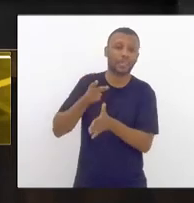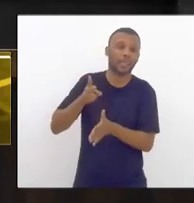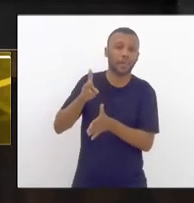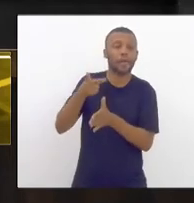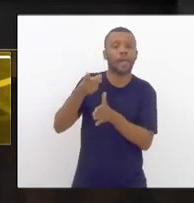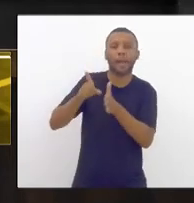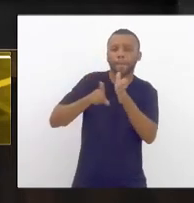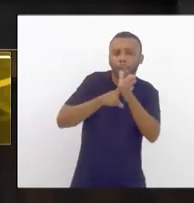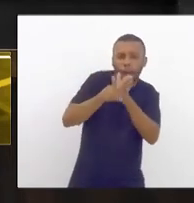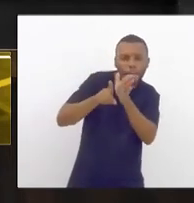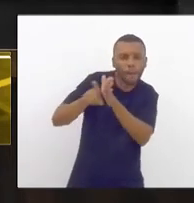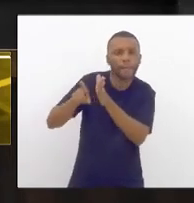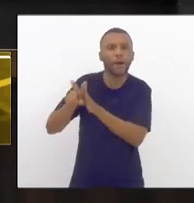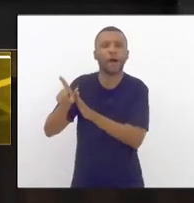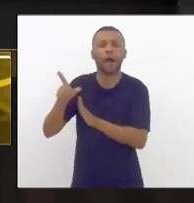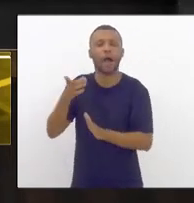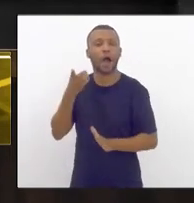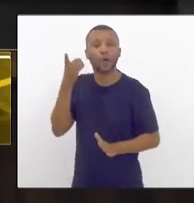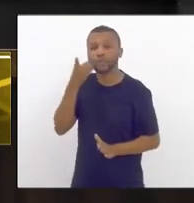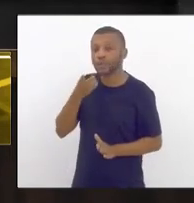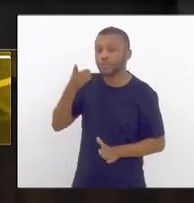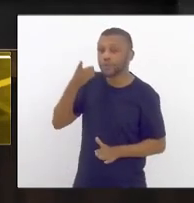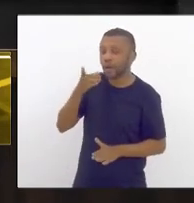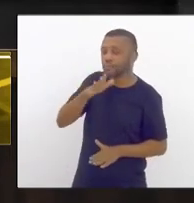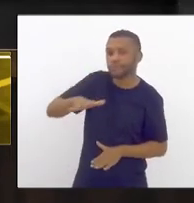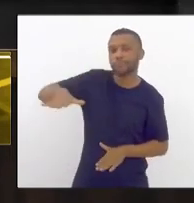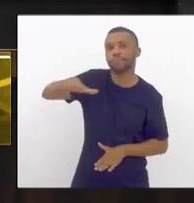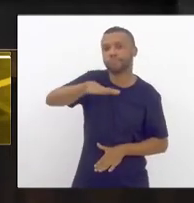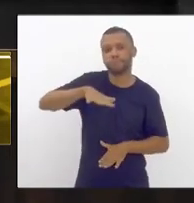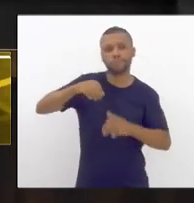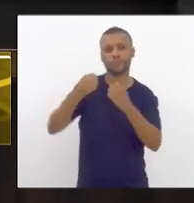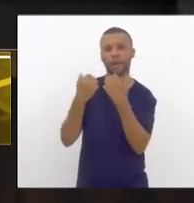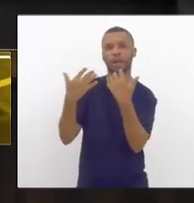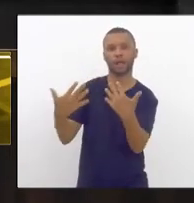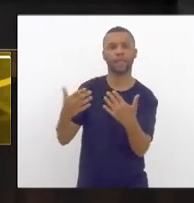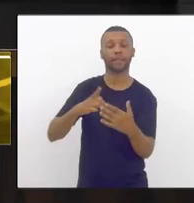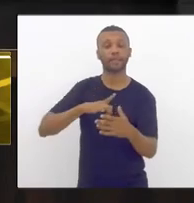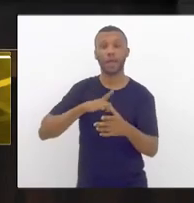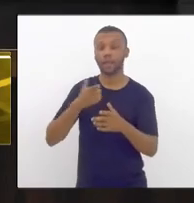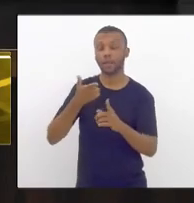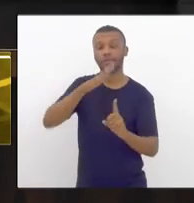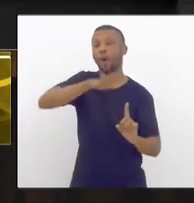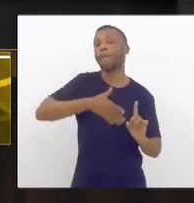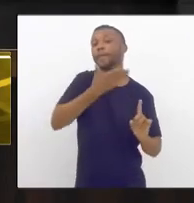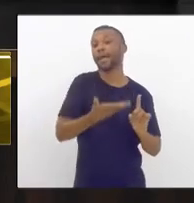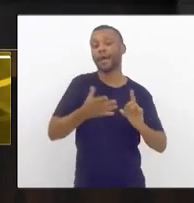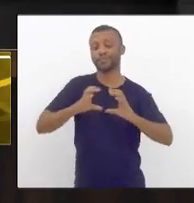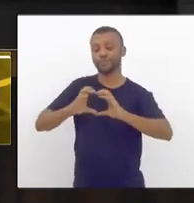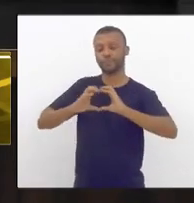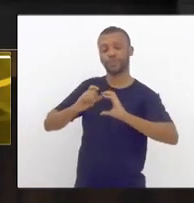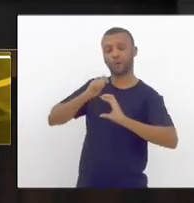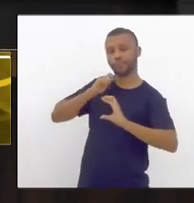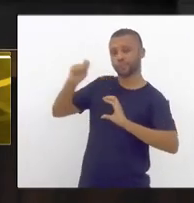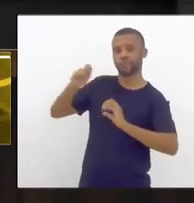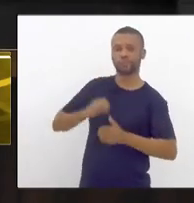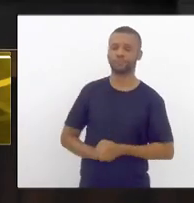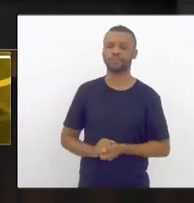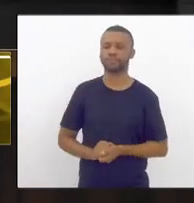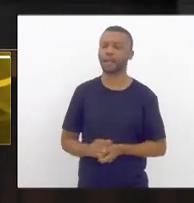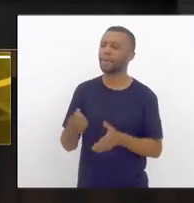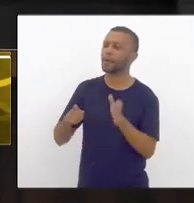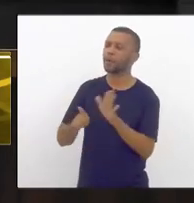os parlamentares né é que concedem qualquer tipo de homenagem é como conheceu